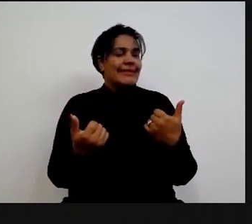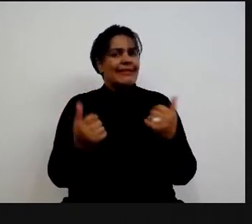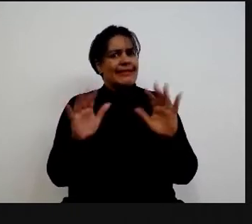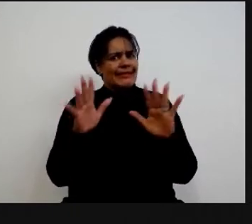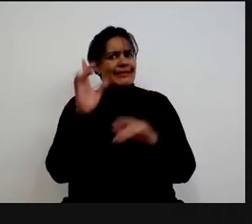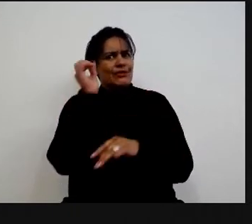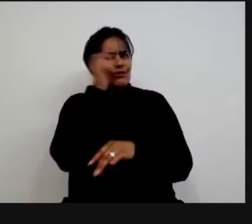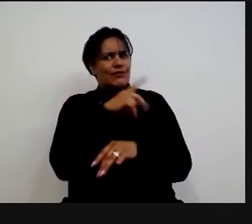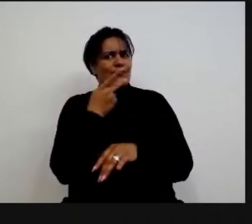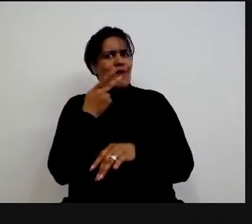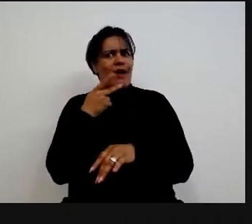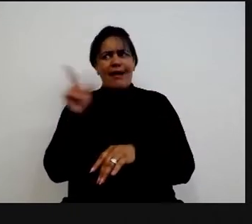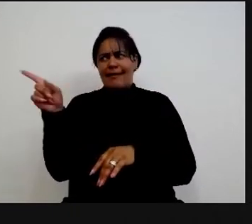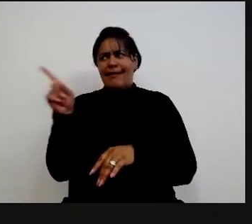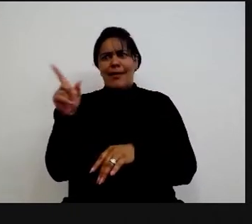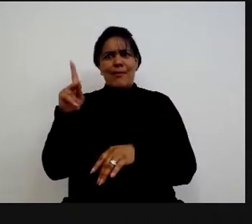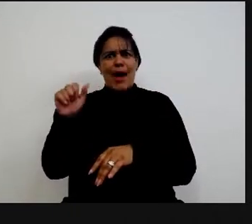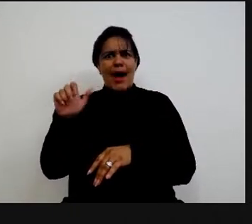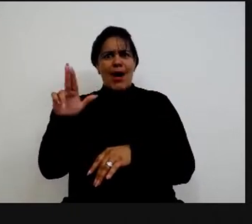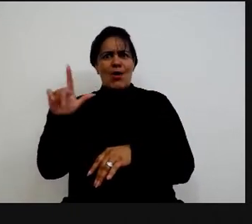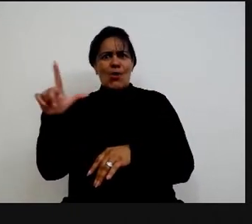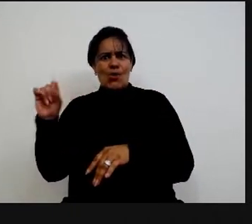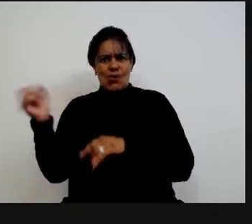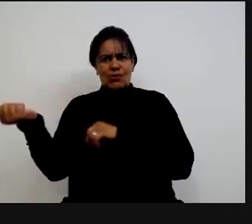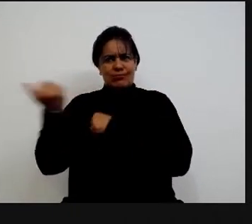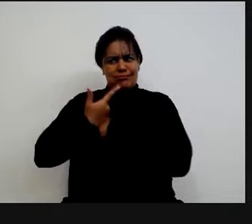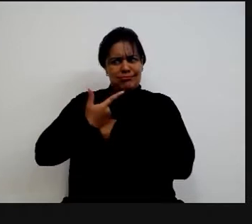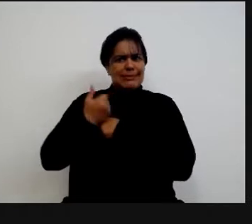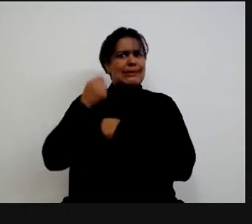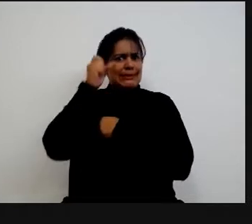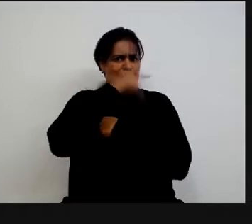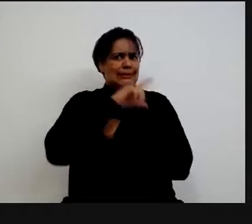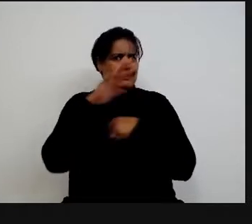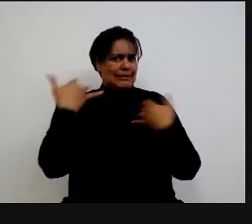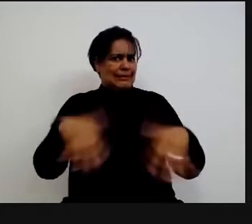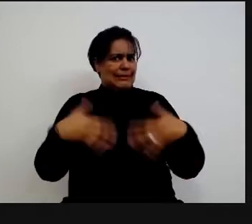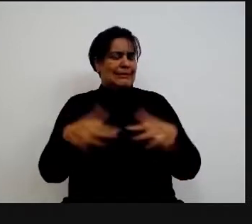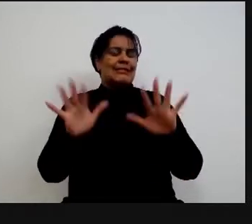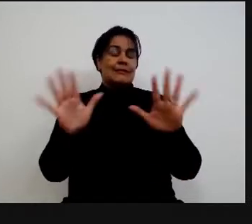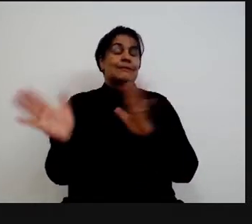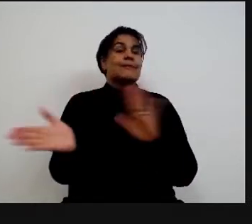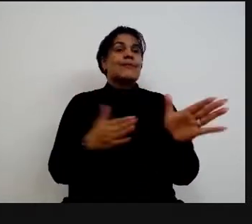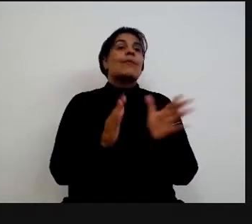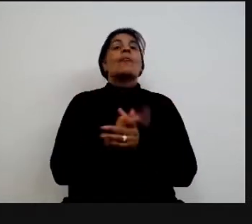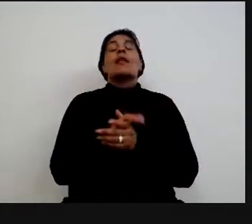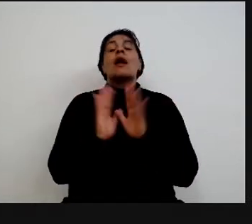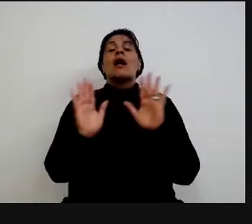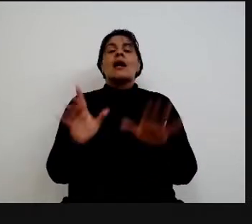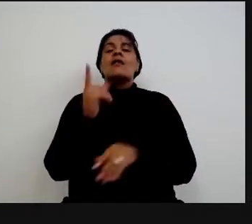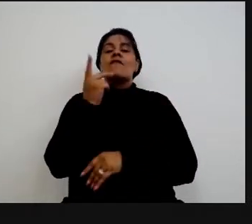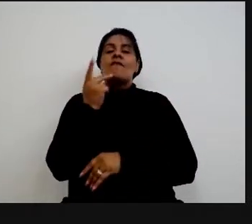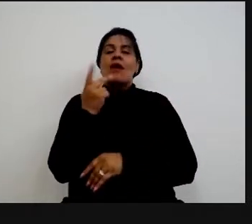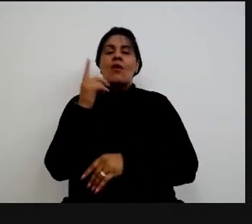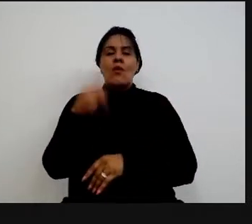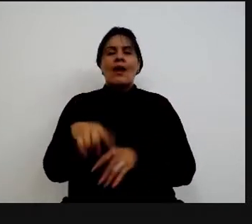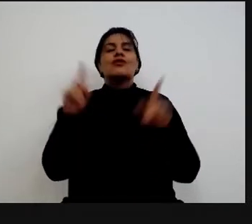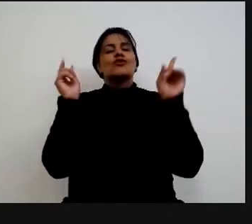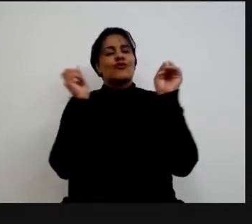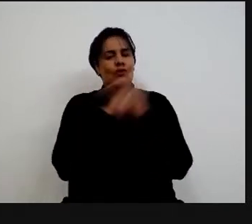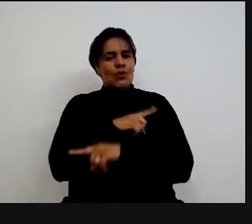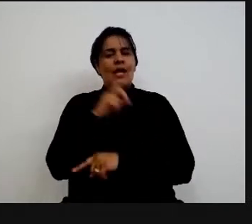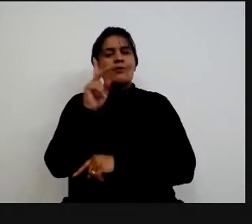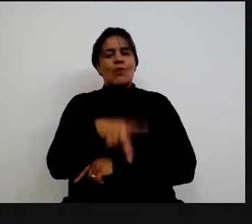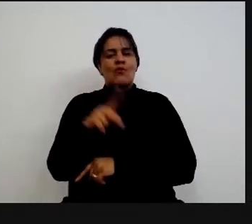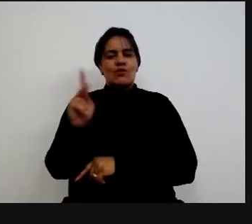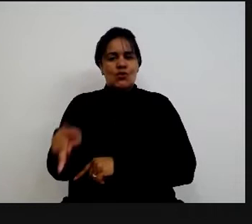muito complicado, mas o Paulo falou no início a questão da dificuldade dos professores e dos alunos